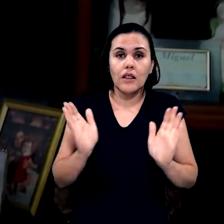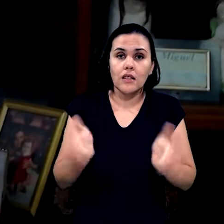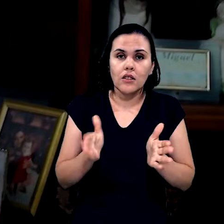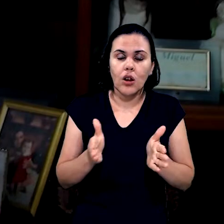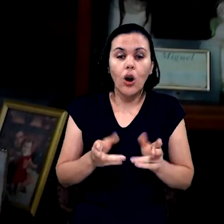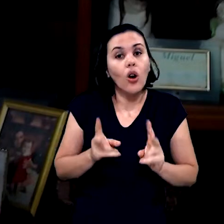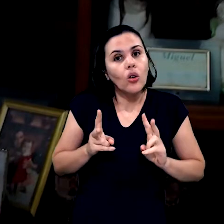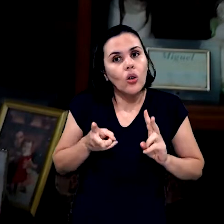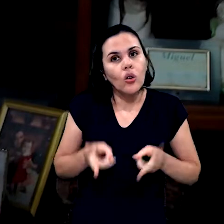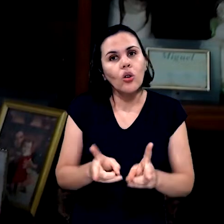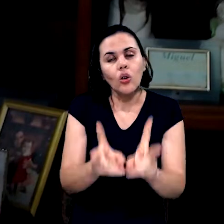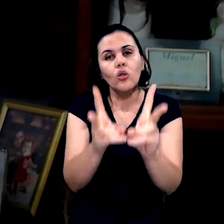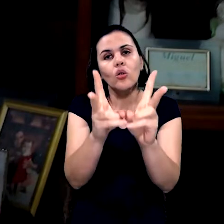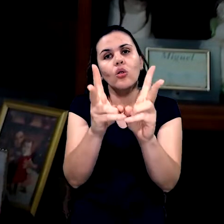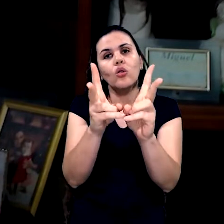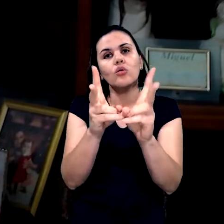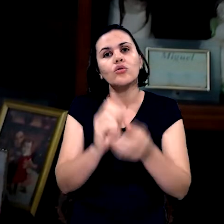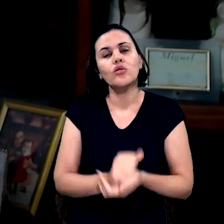agora continuem